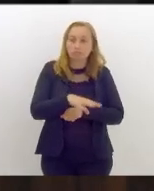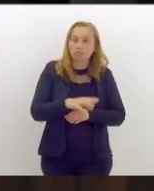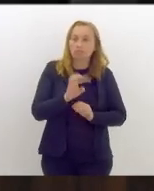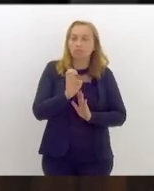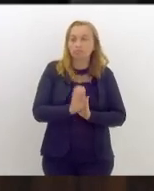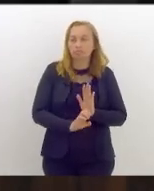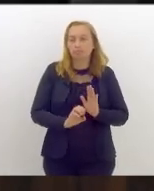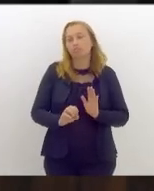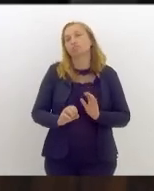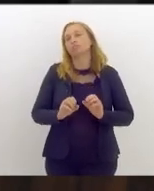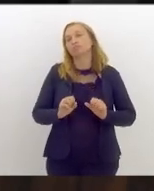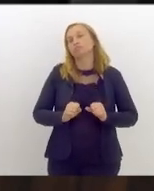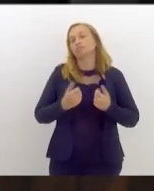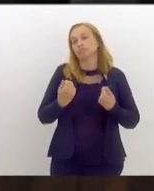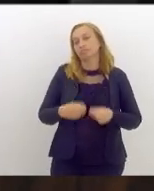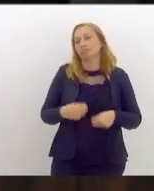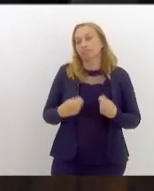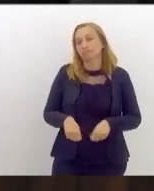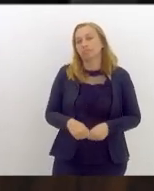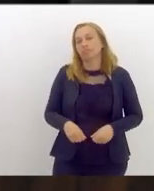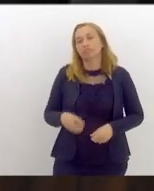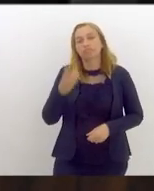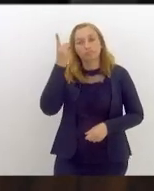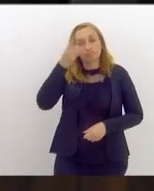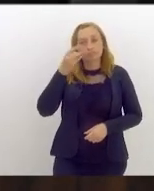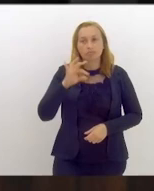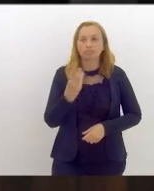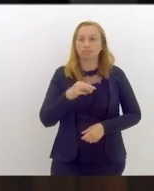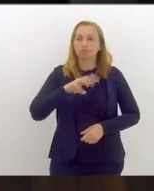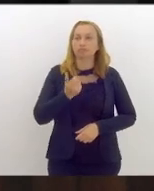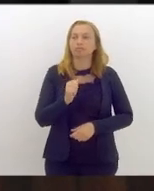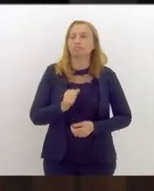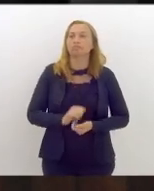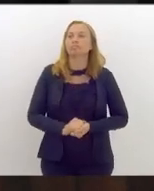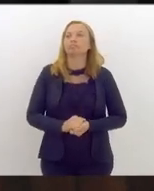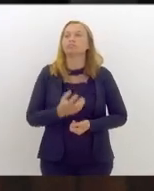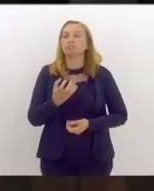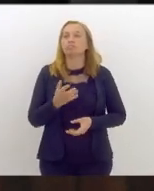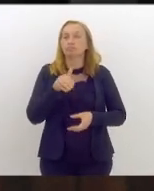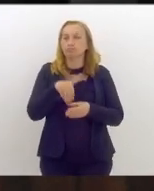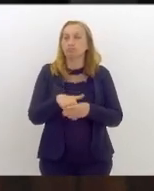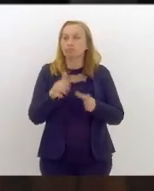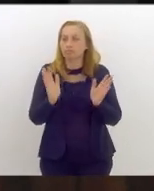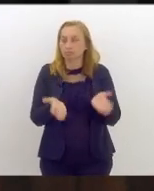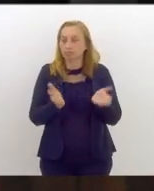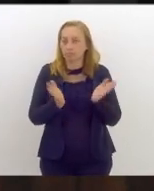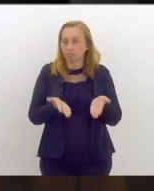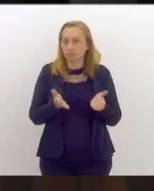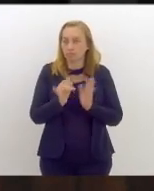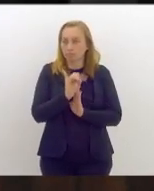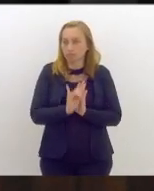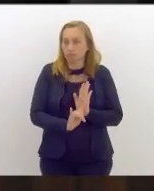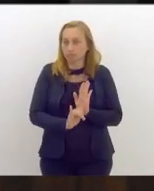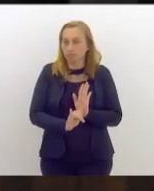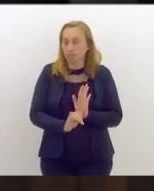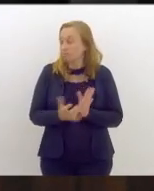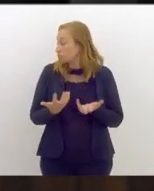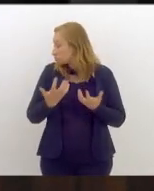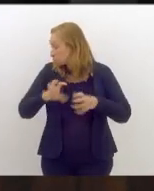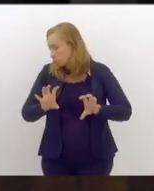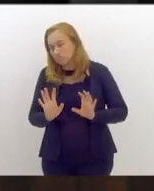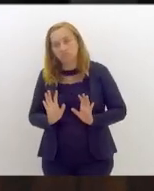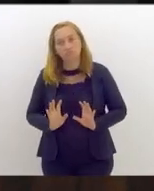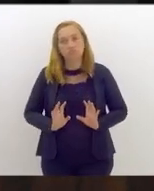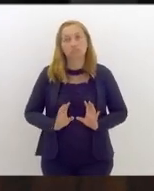as emendas expressivas se for o caso o deputado Chico Machado quer que volte agora o relatório eu não quero